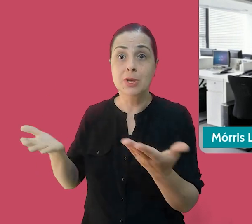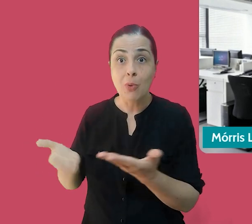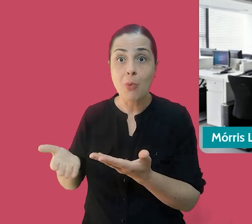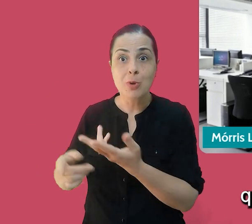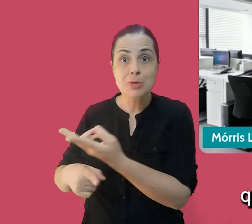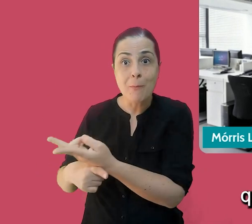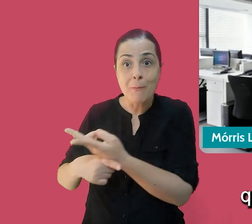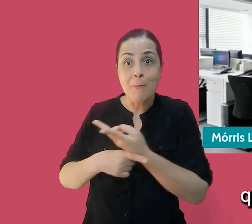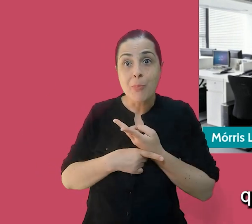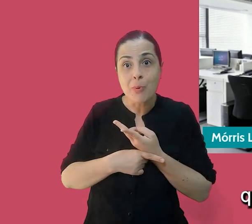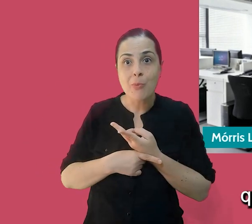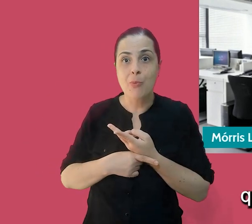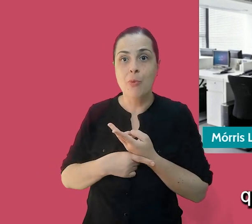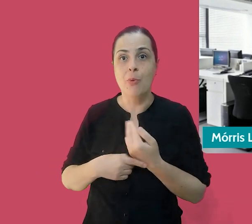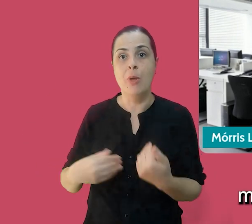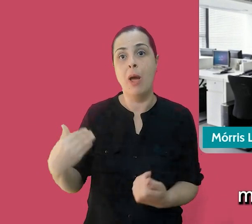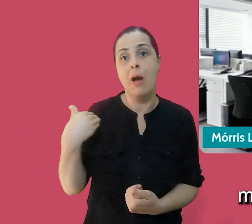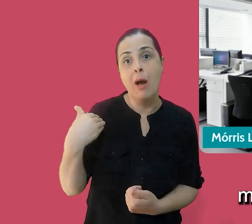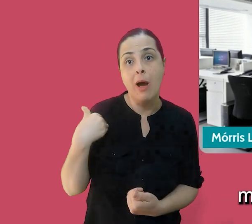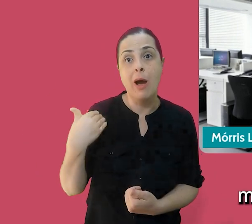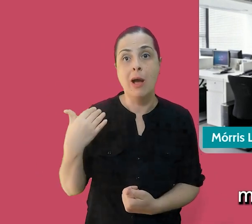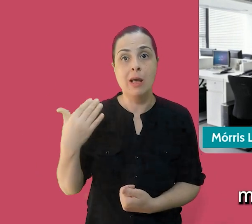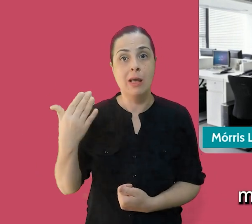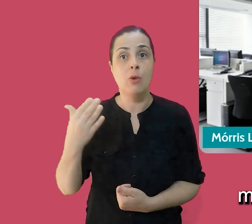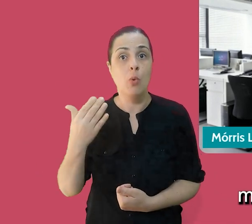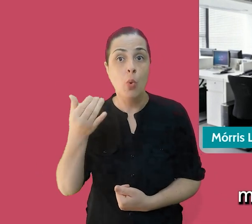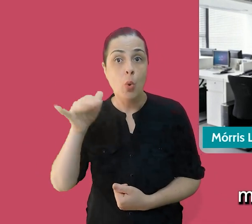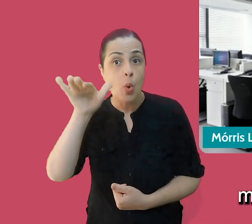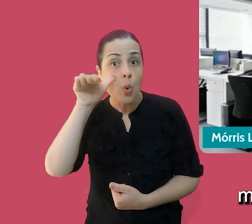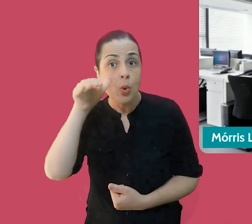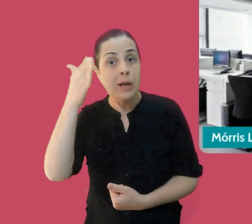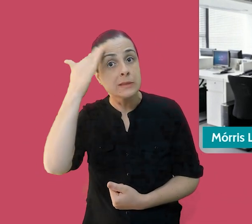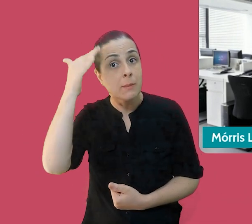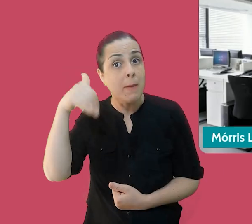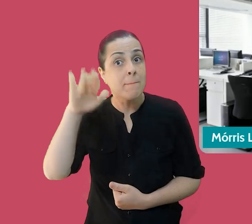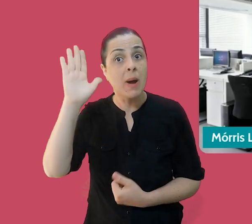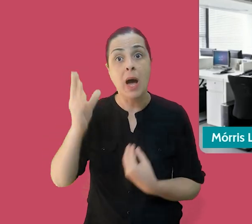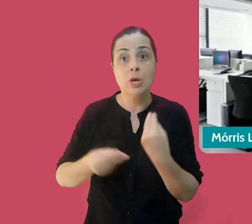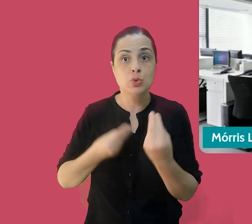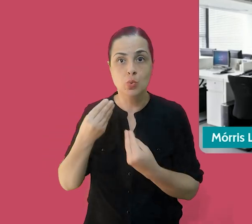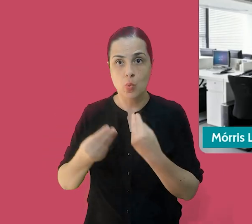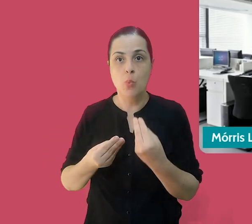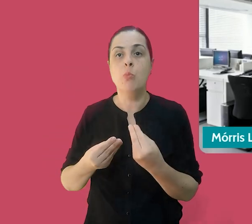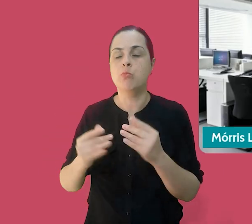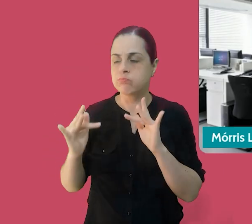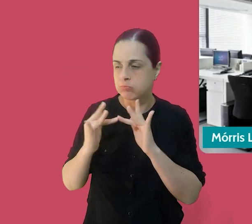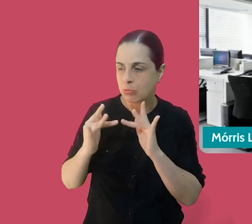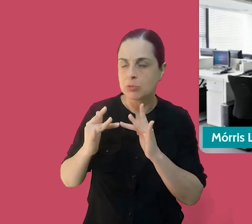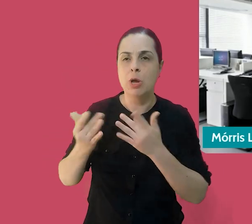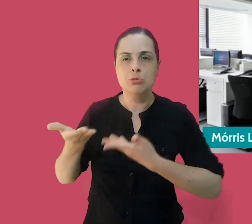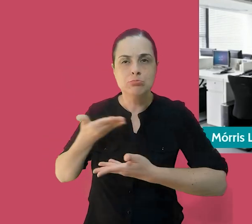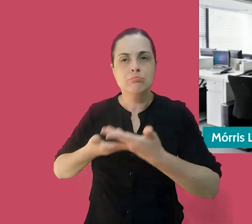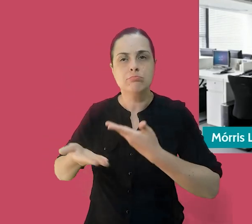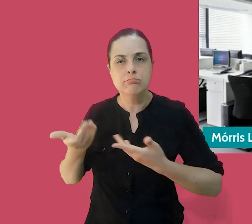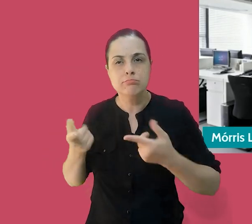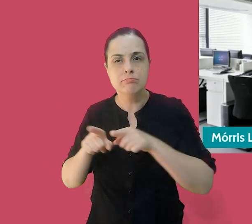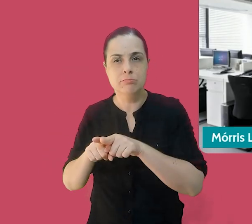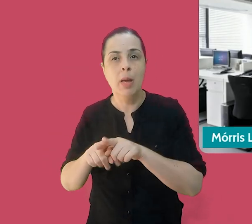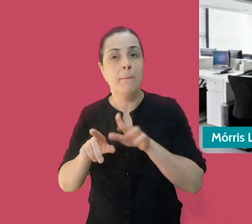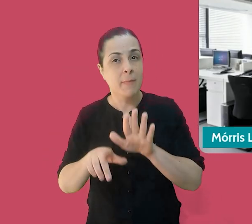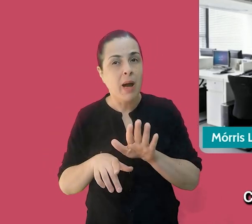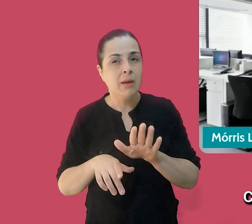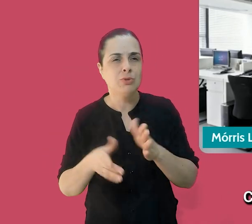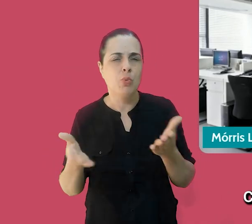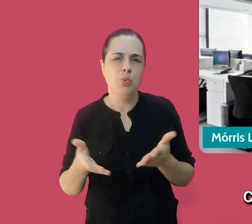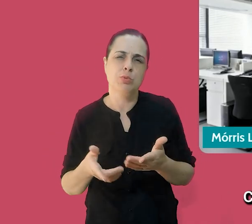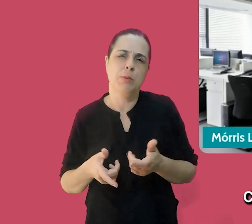procuram, querendo saber mais disso, mas ainda é um movimento que vai crescer muito, porque é